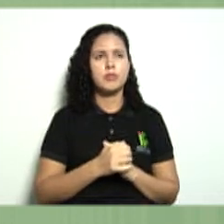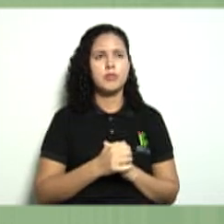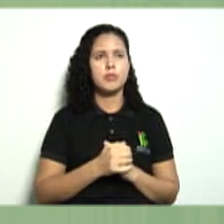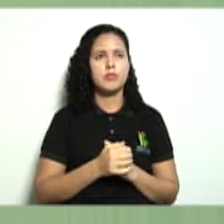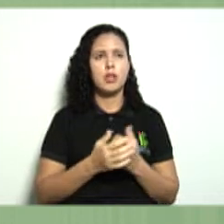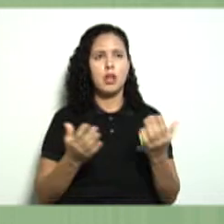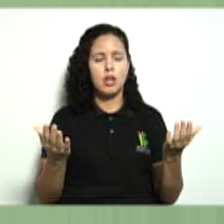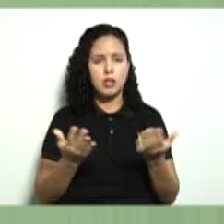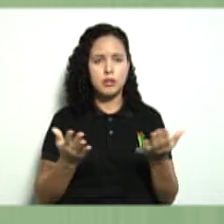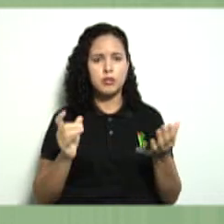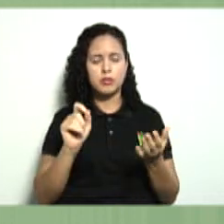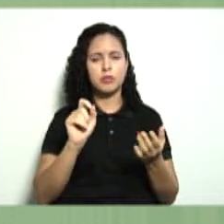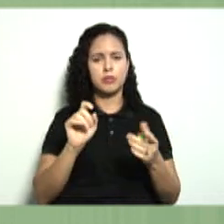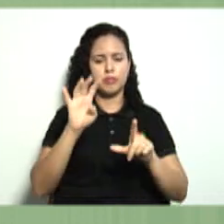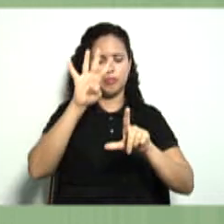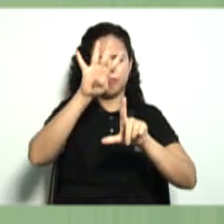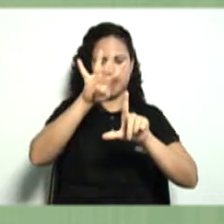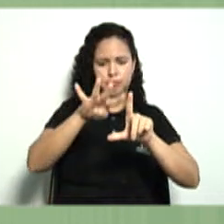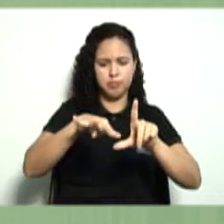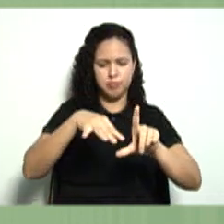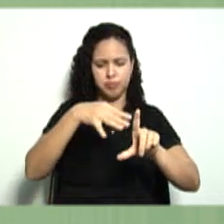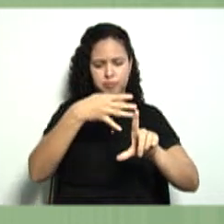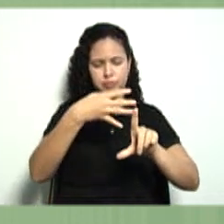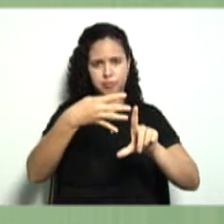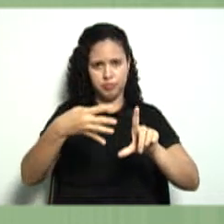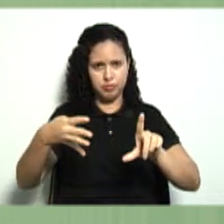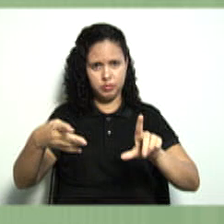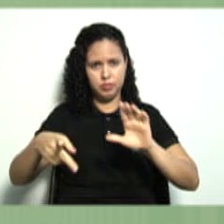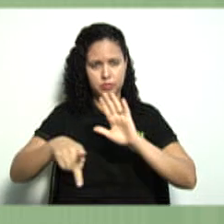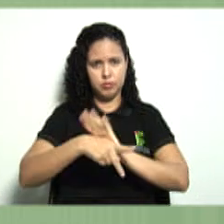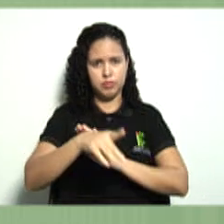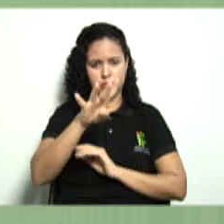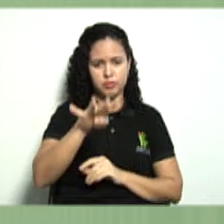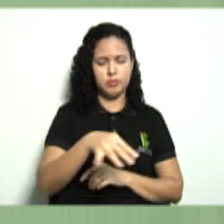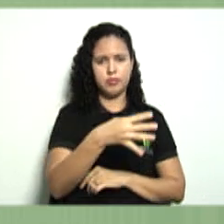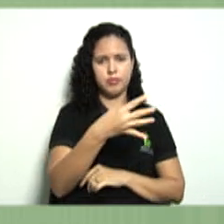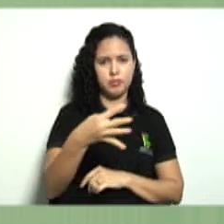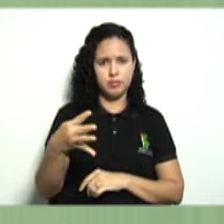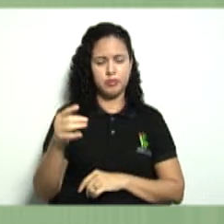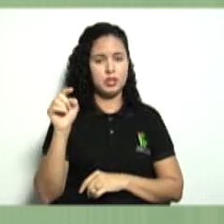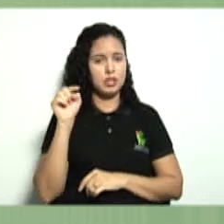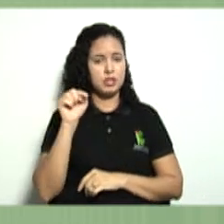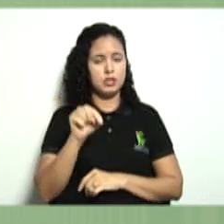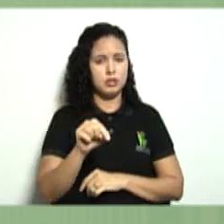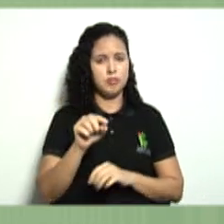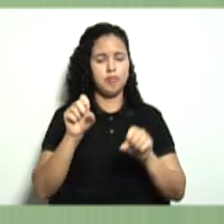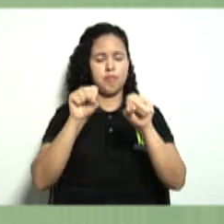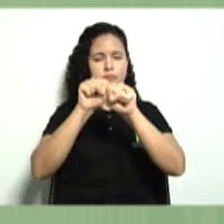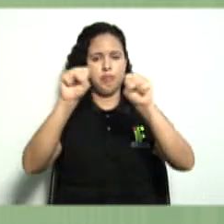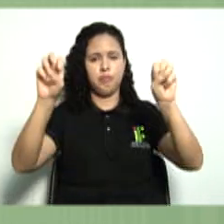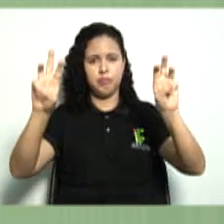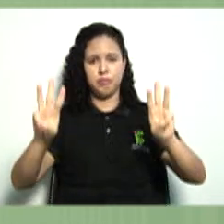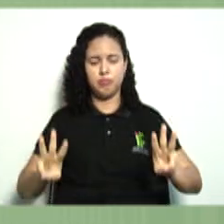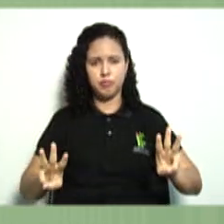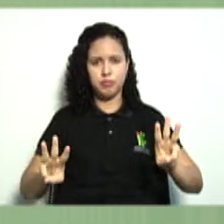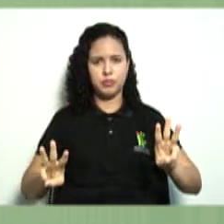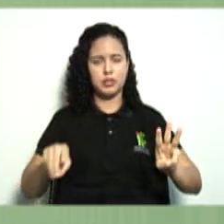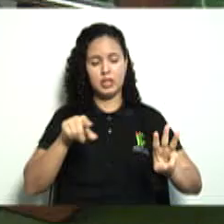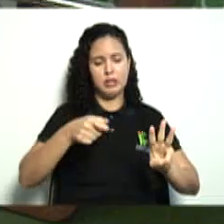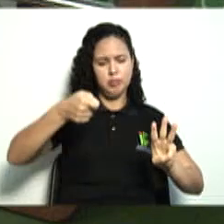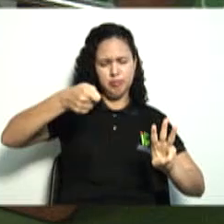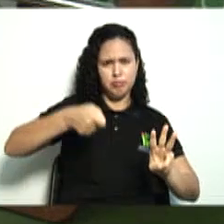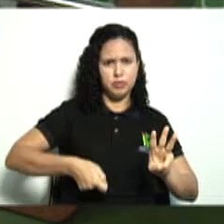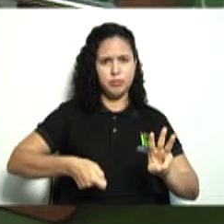planilha eletrônica. Essa sim é um software que é nem obrigação,